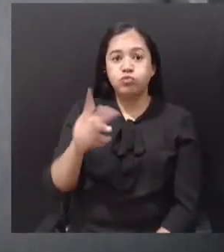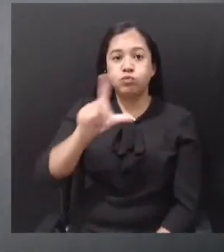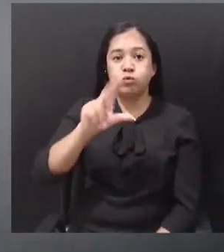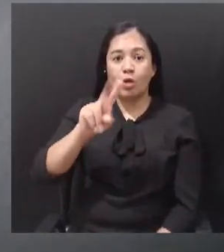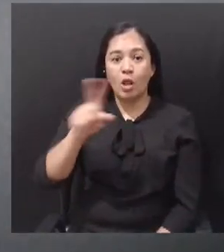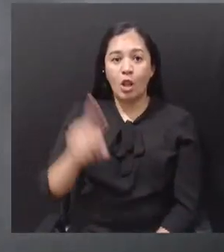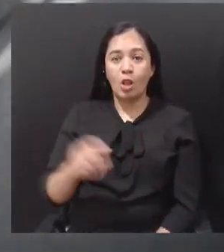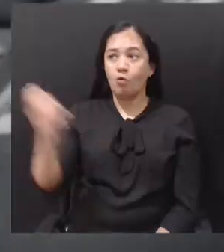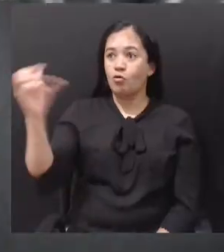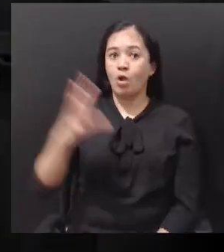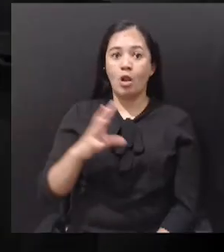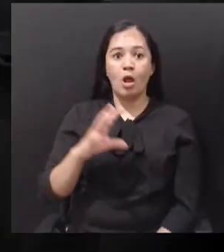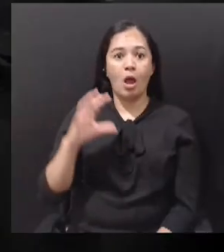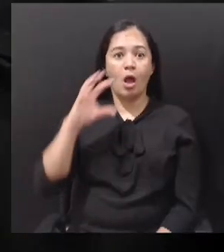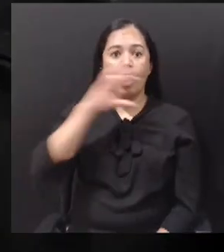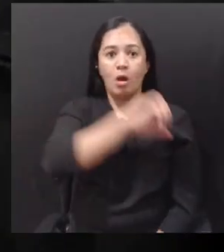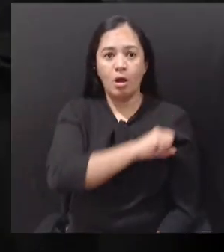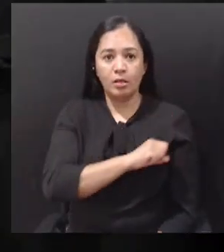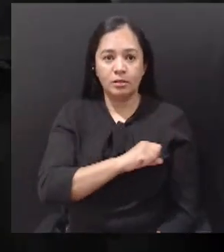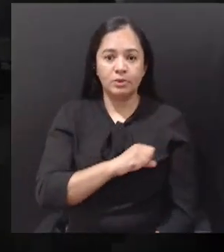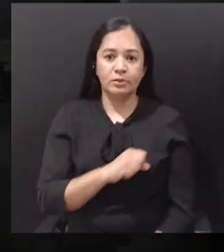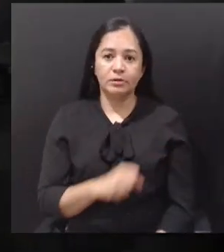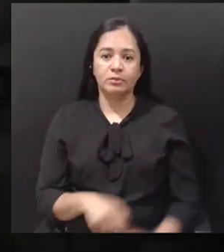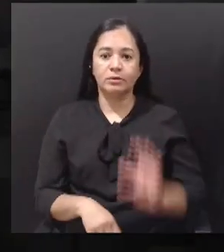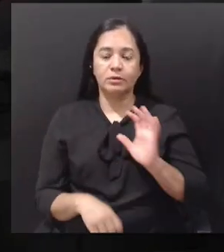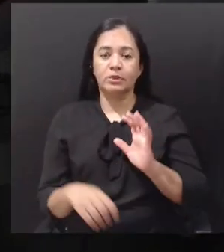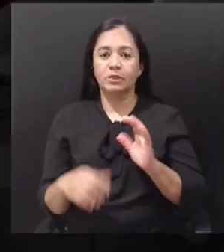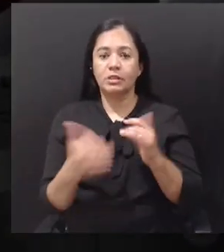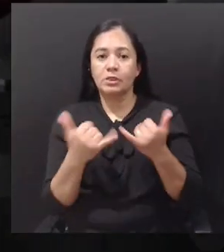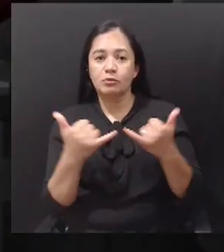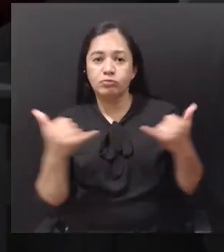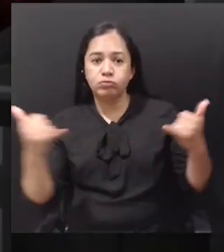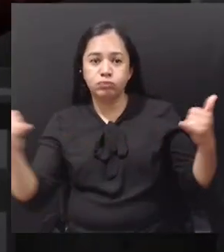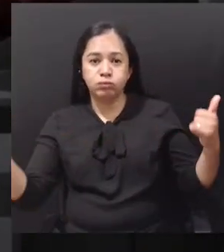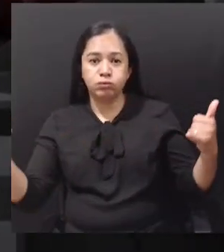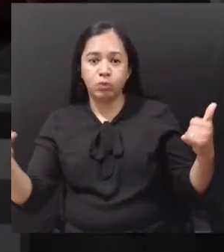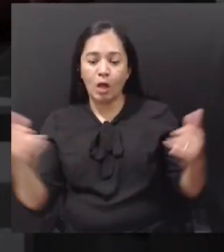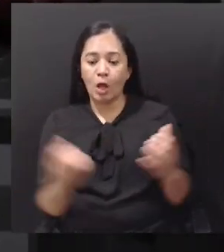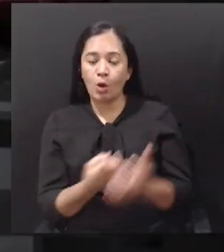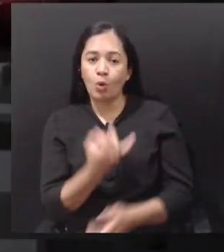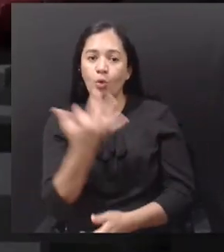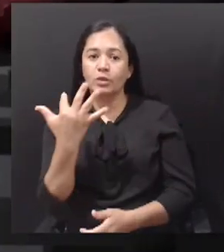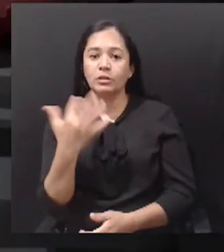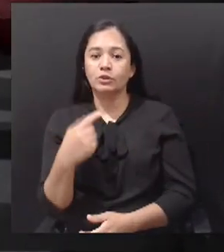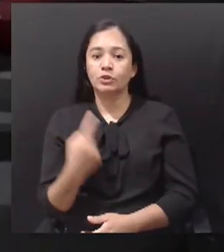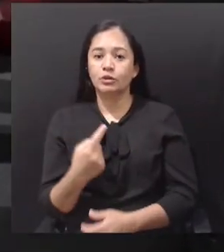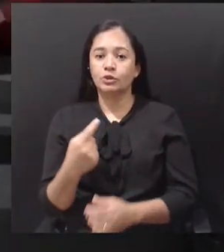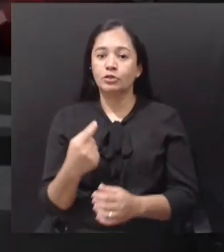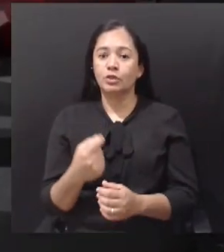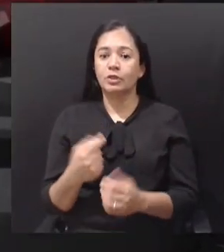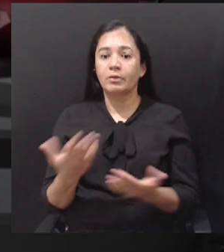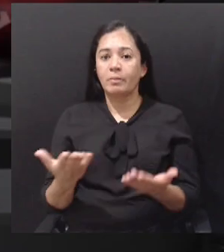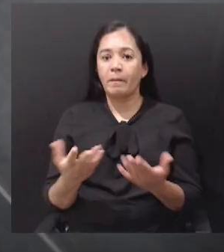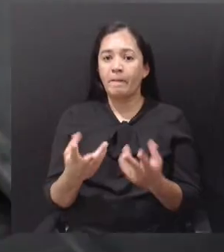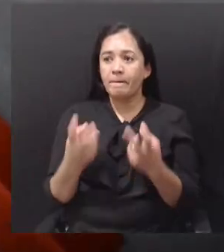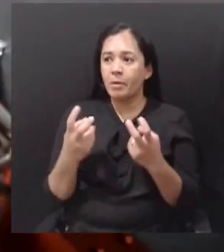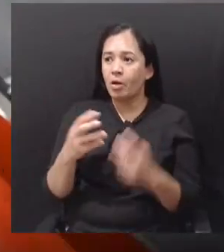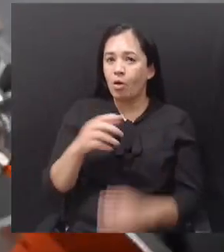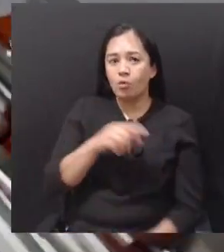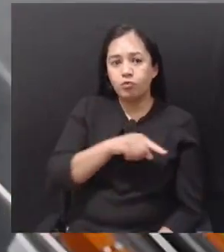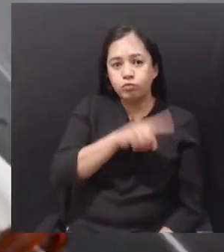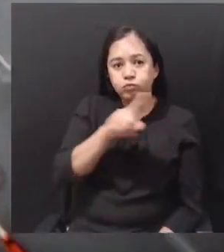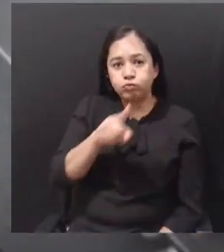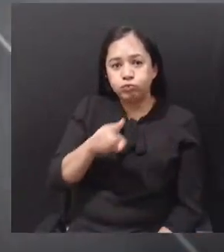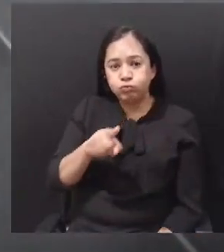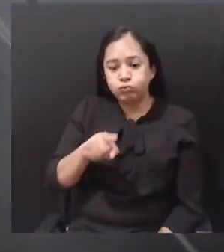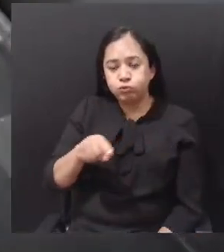alta. Esse feixe de elétrons, quando a gente deflete, faz uma curva, ele emite